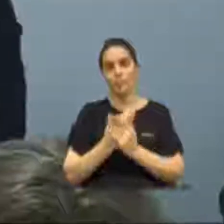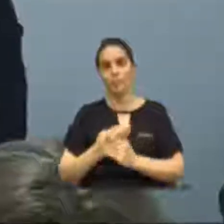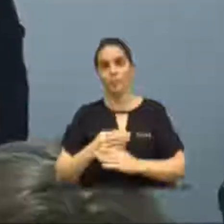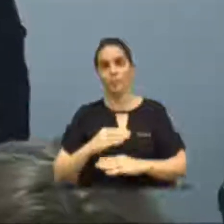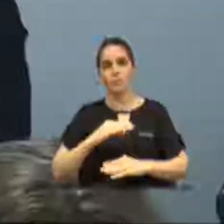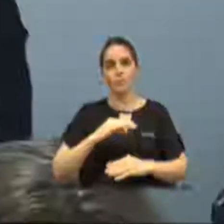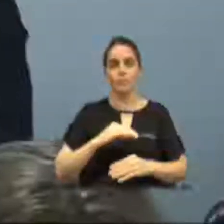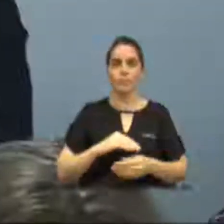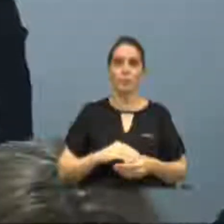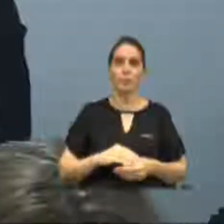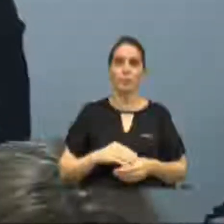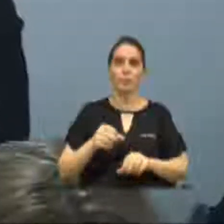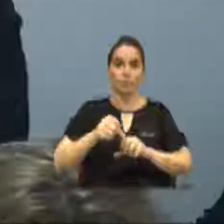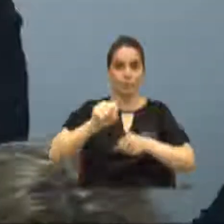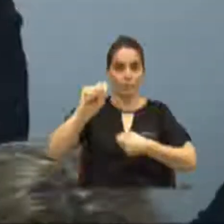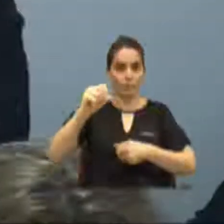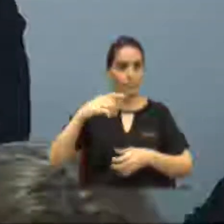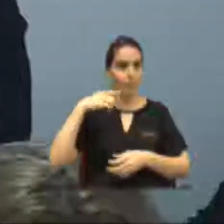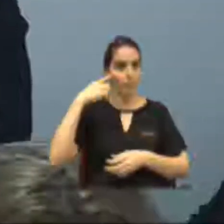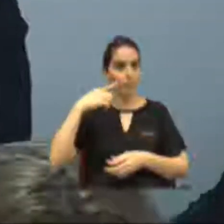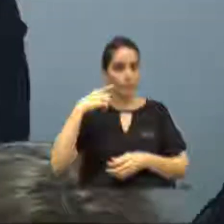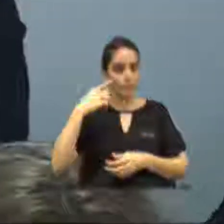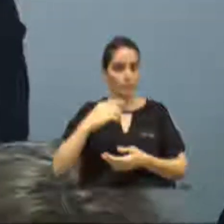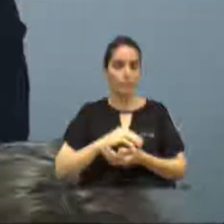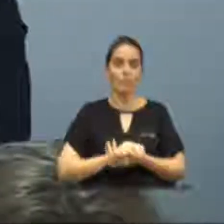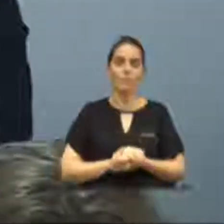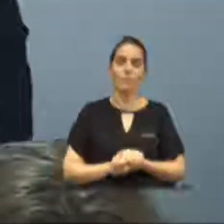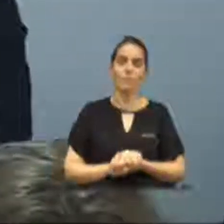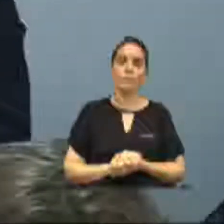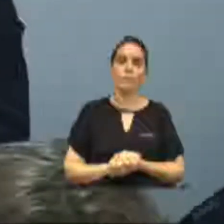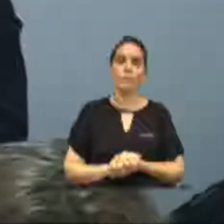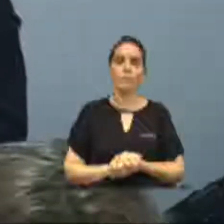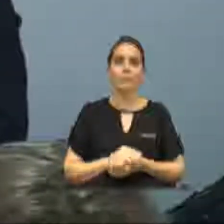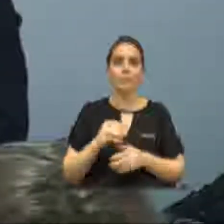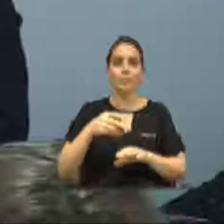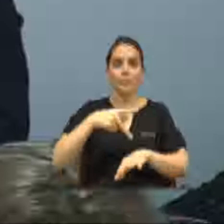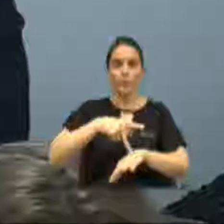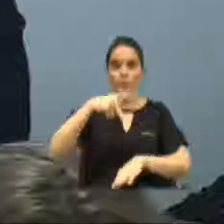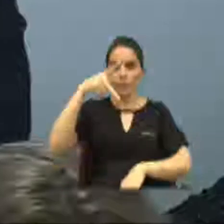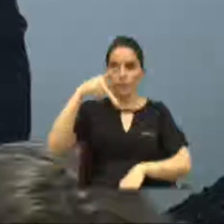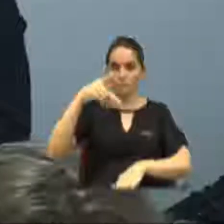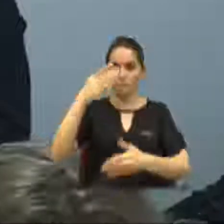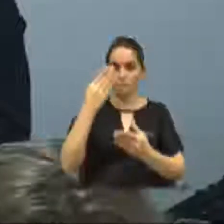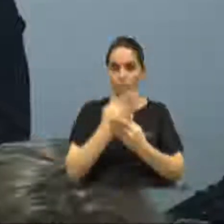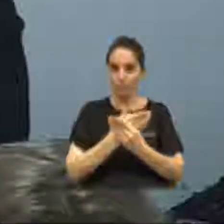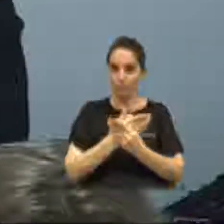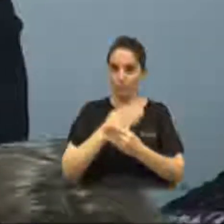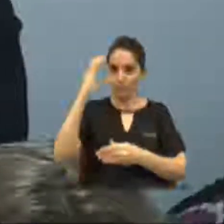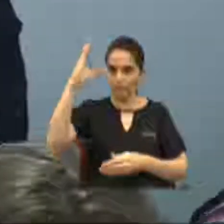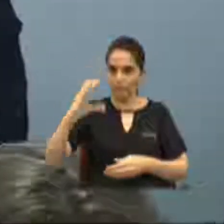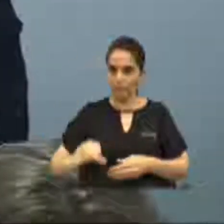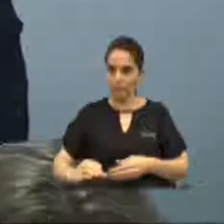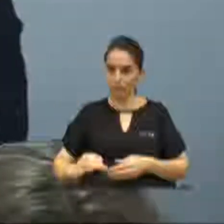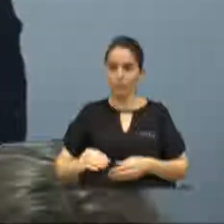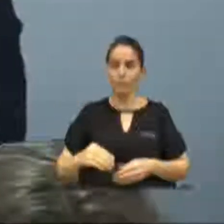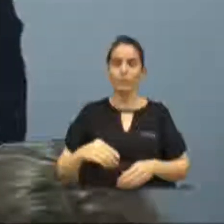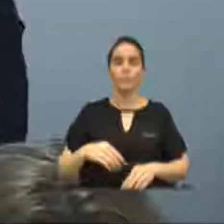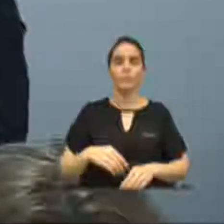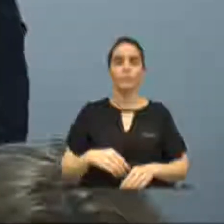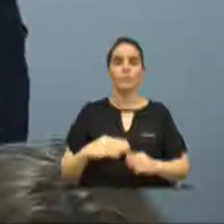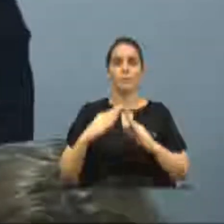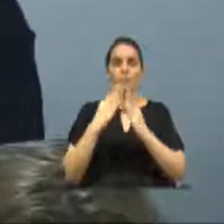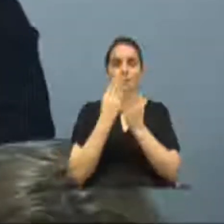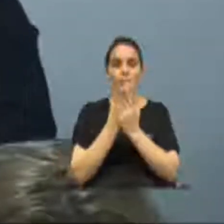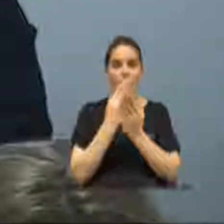graduada em Direito na Universidade Metodista de Piracicaba e pós-graduada em Processo Civil pela Escola Paulista de Magistratura